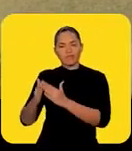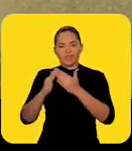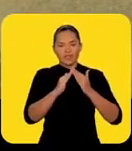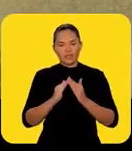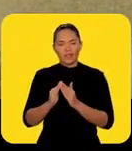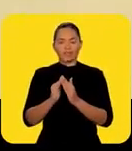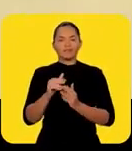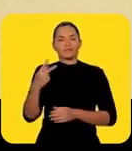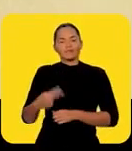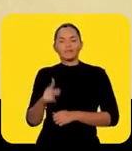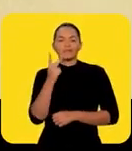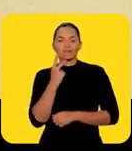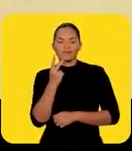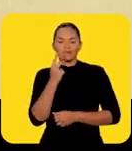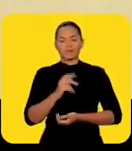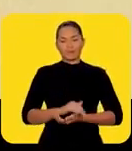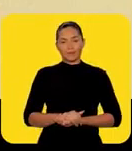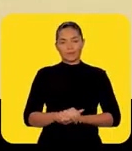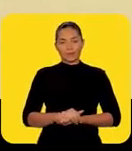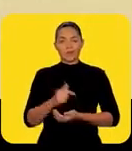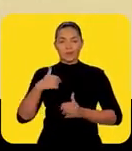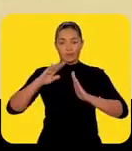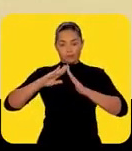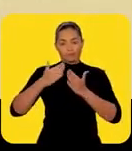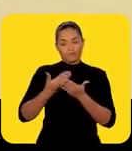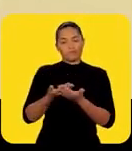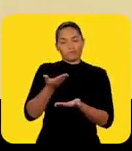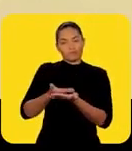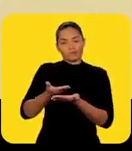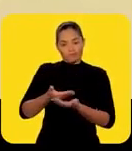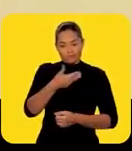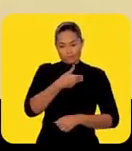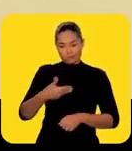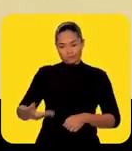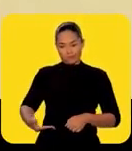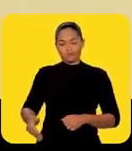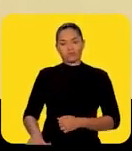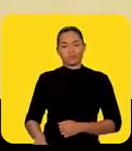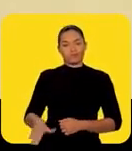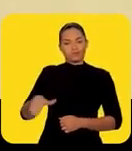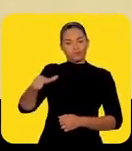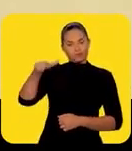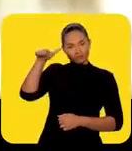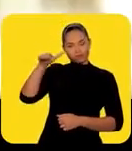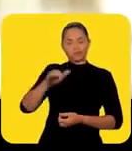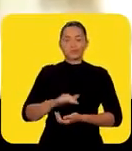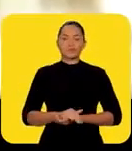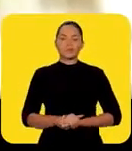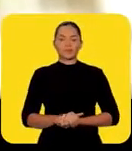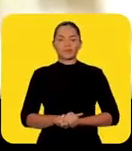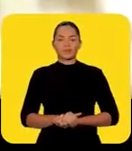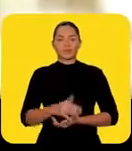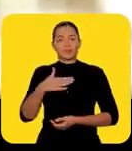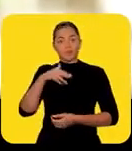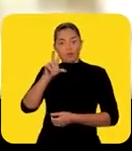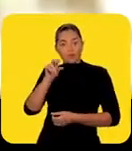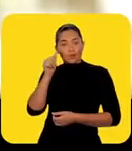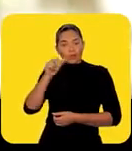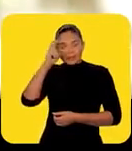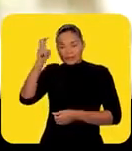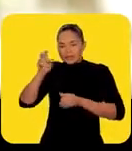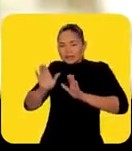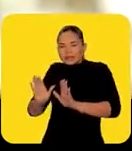de Fortaleza. Fiz a minha trajetória pedagógica toda em escola pública. A minha avó